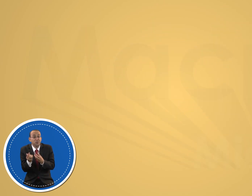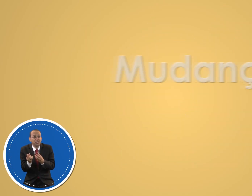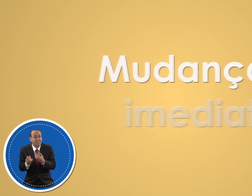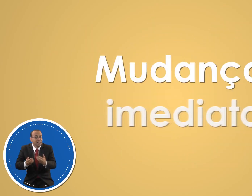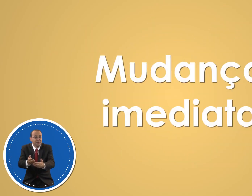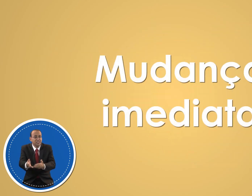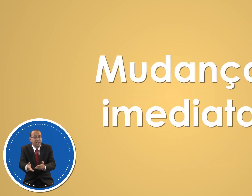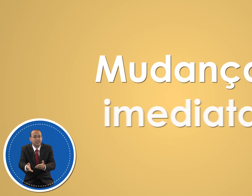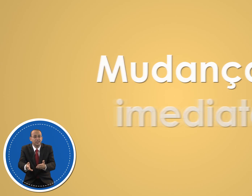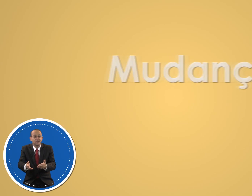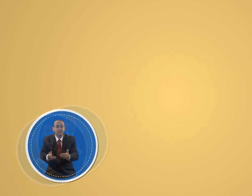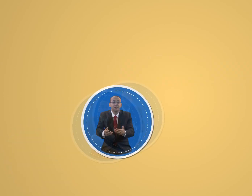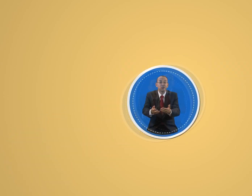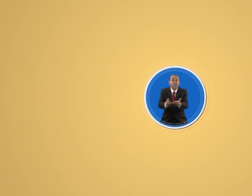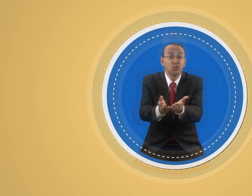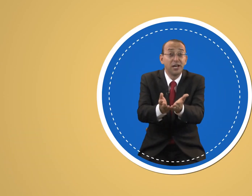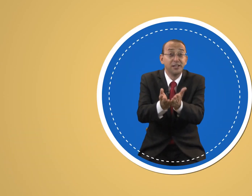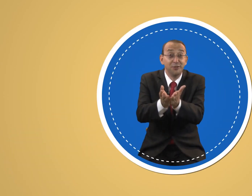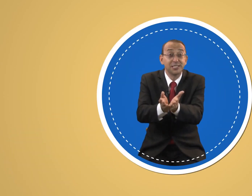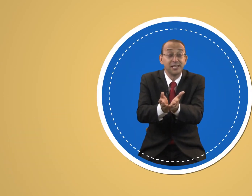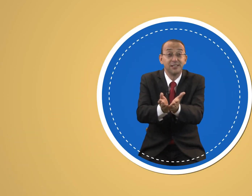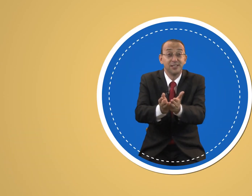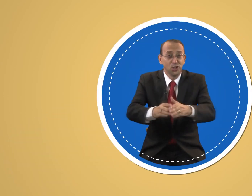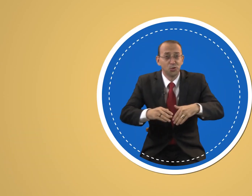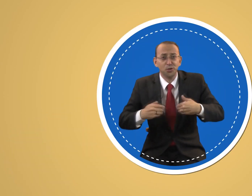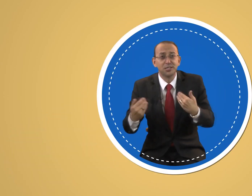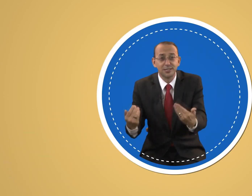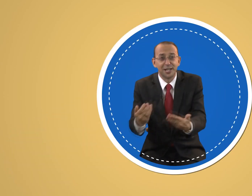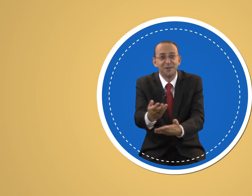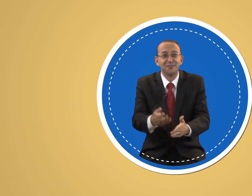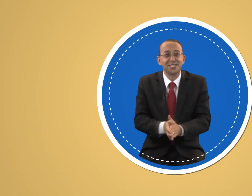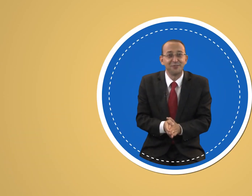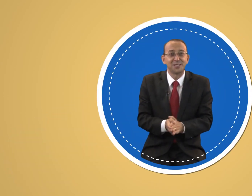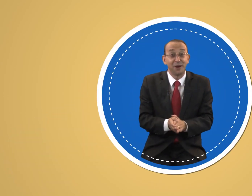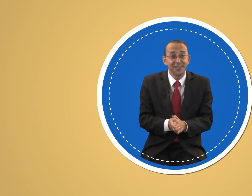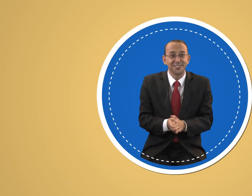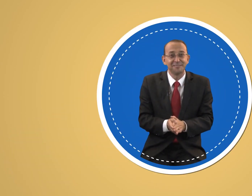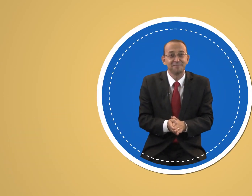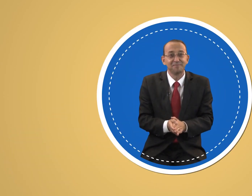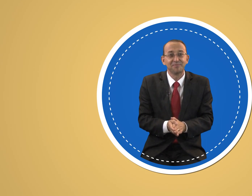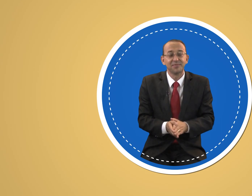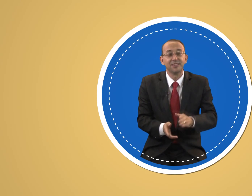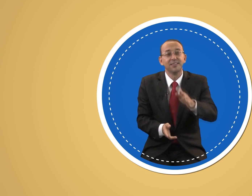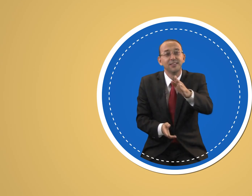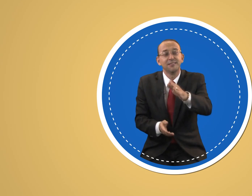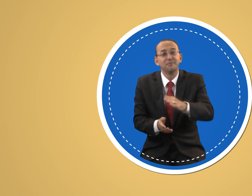macro mudança imediata você ajudaria você e todo o sistema que você faz